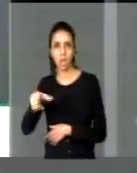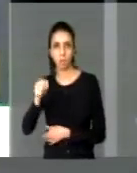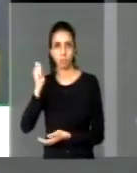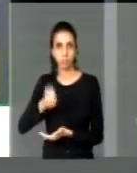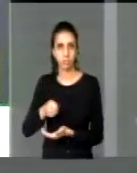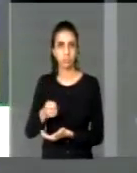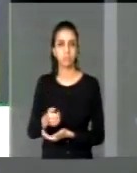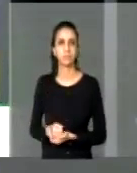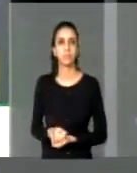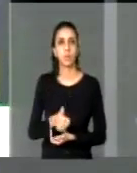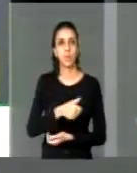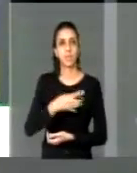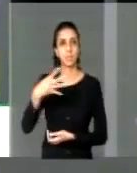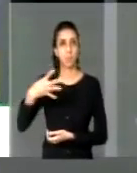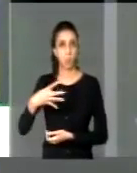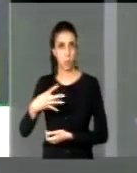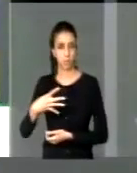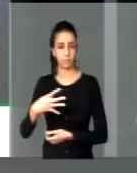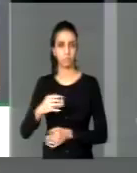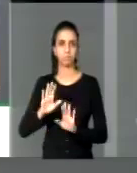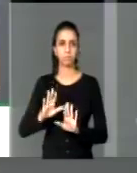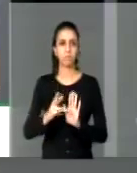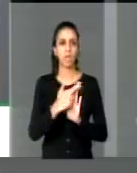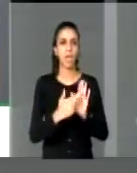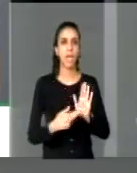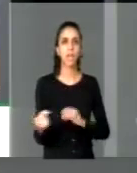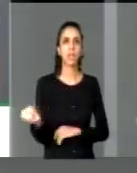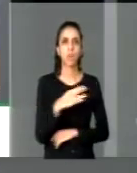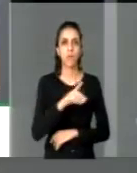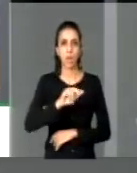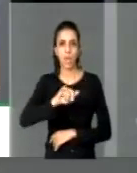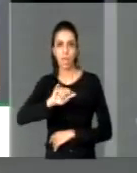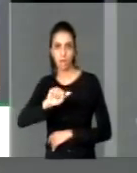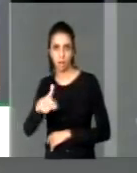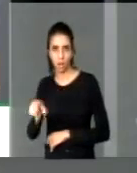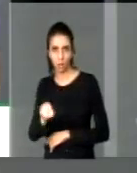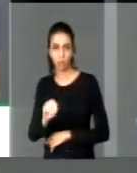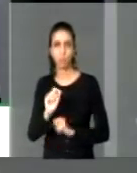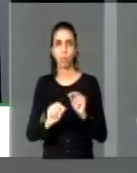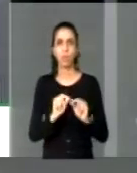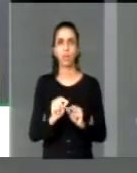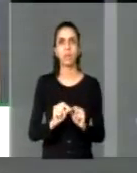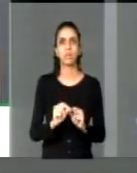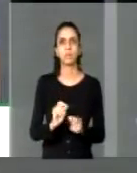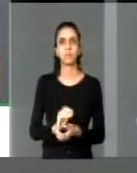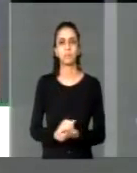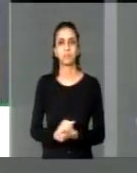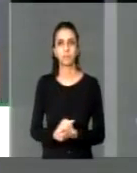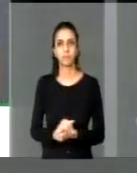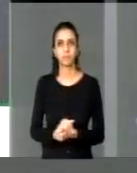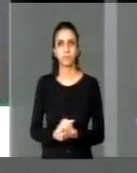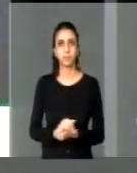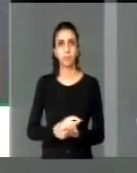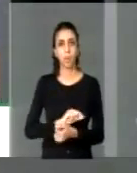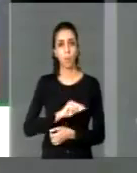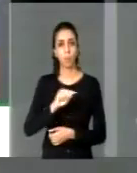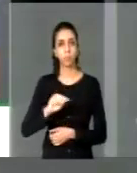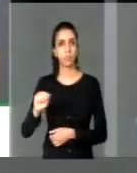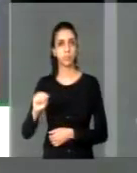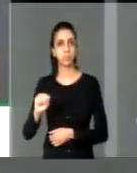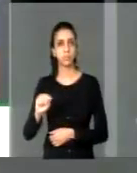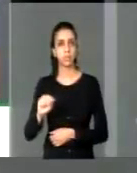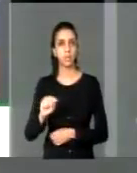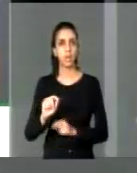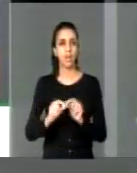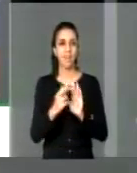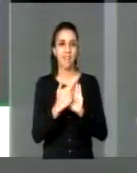14ª rodada. As novas regras prevêem que blocos em terras onshore terão índice de exigências reduzidas